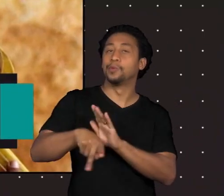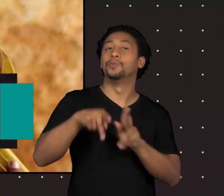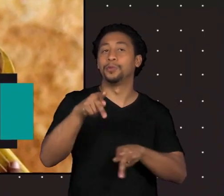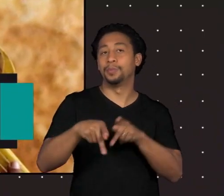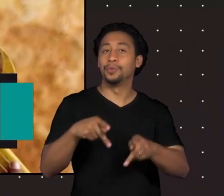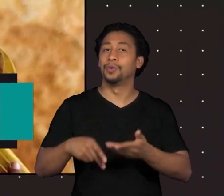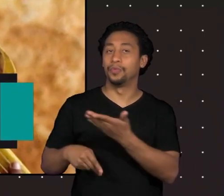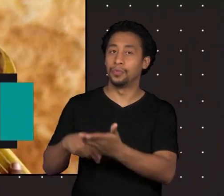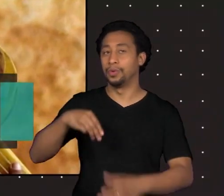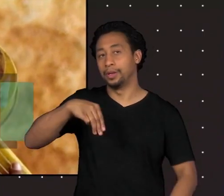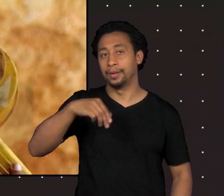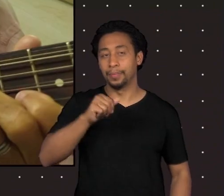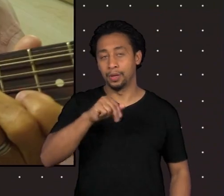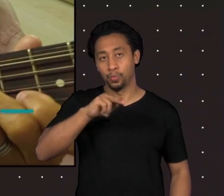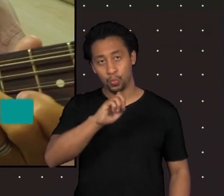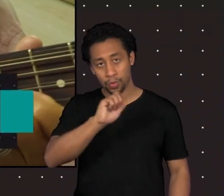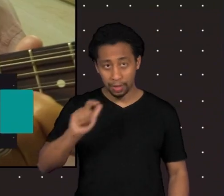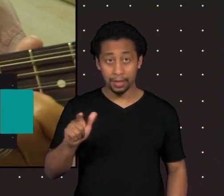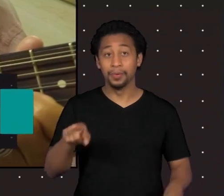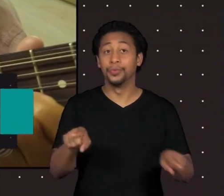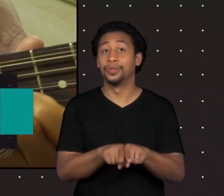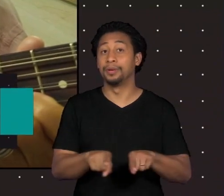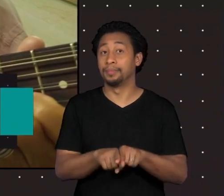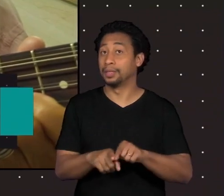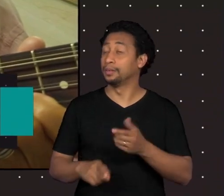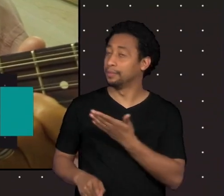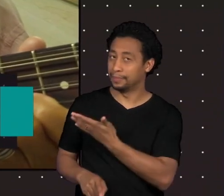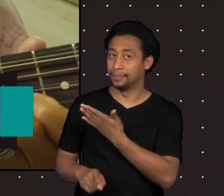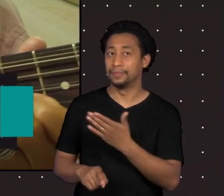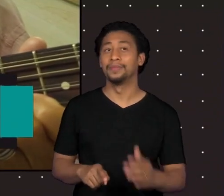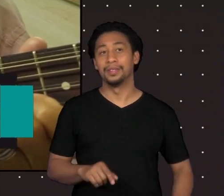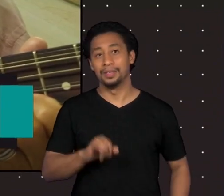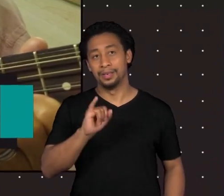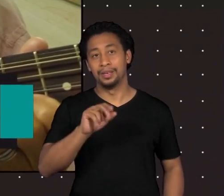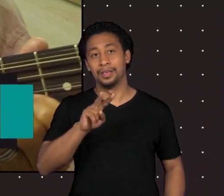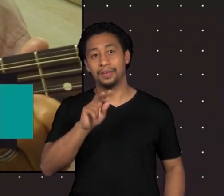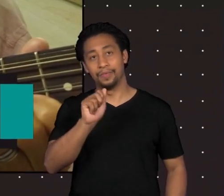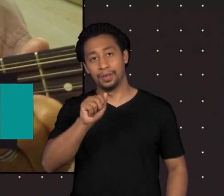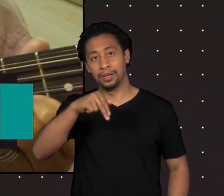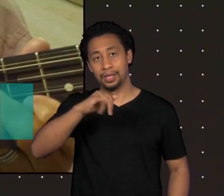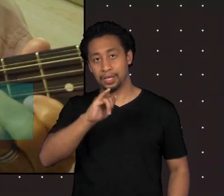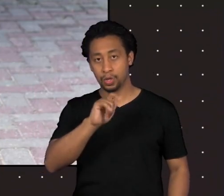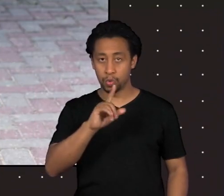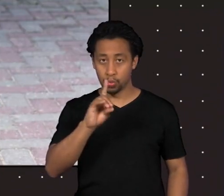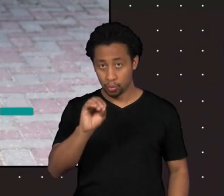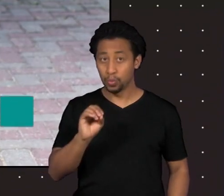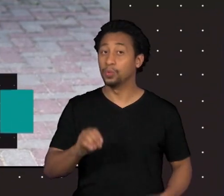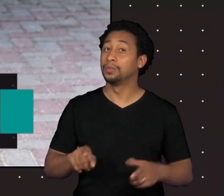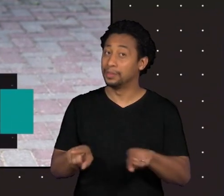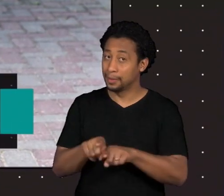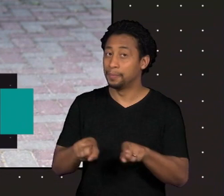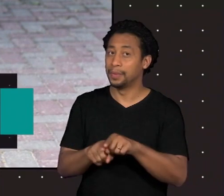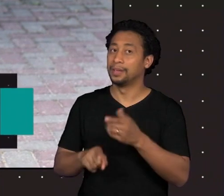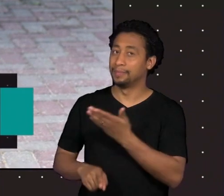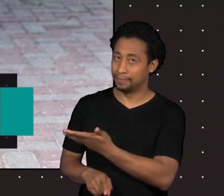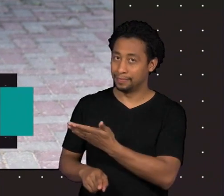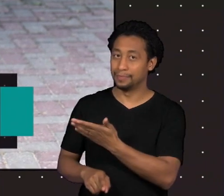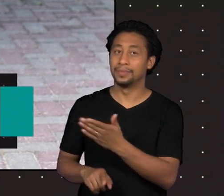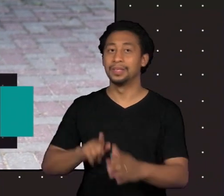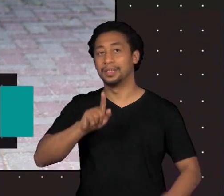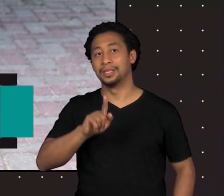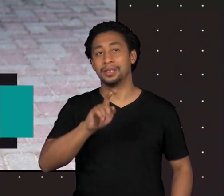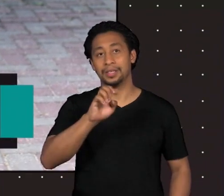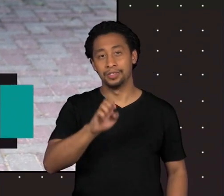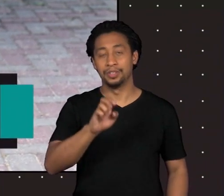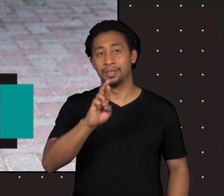cantador como e Vil nova como Zé Amâncio Geraldo Amâncio e